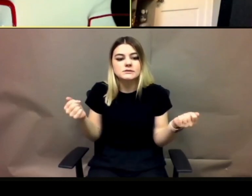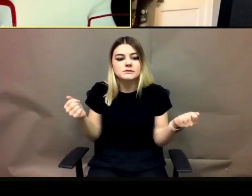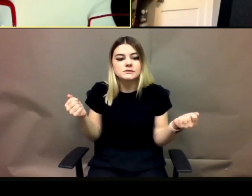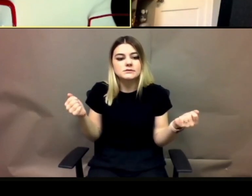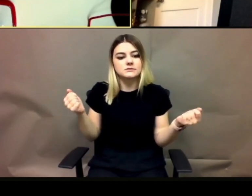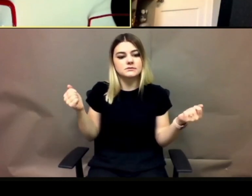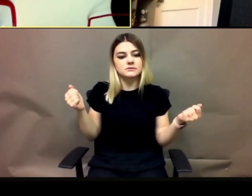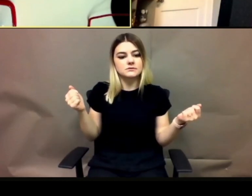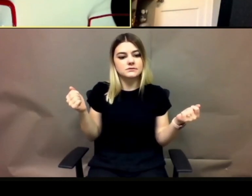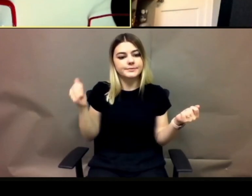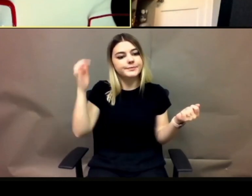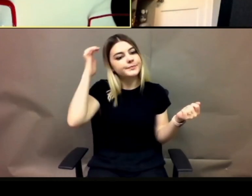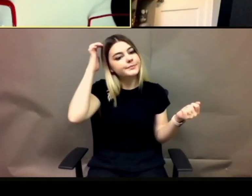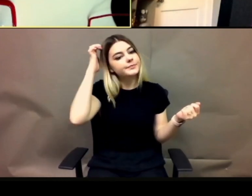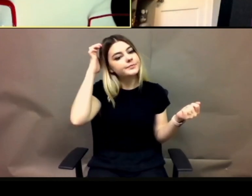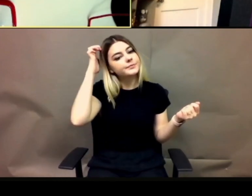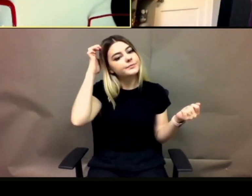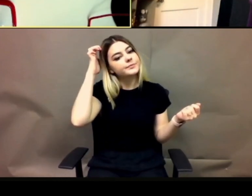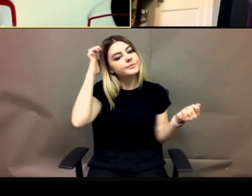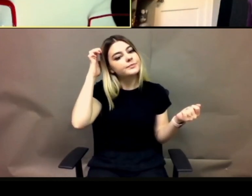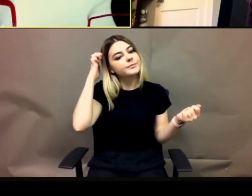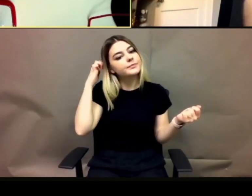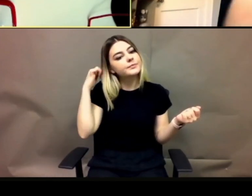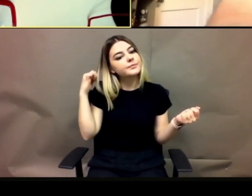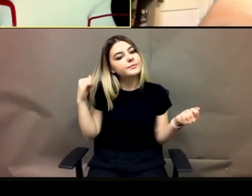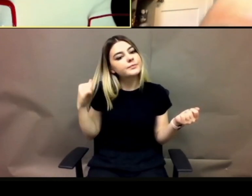fazemos a conexão dos dois condutores.